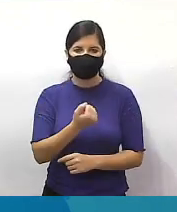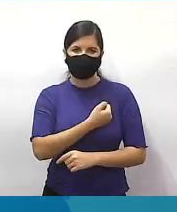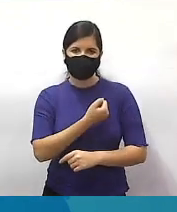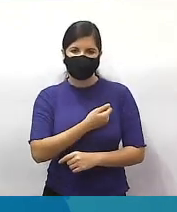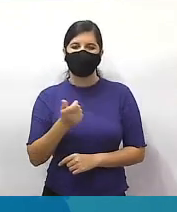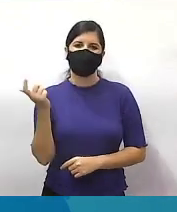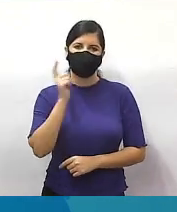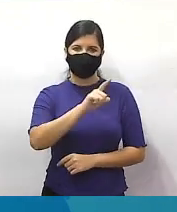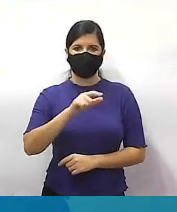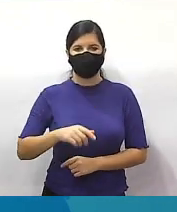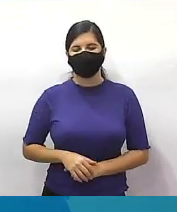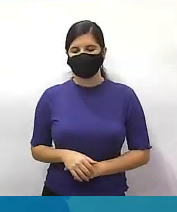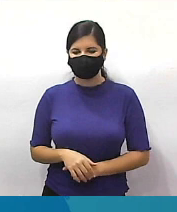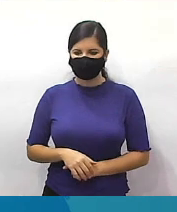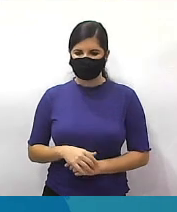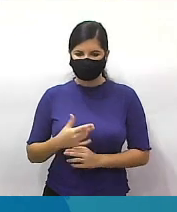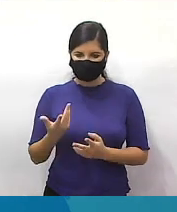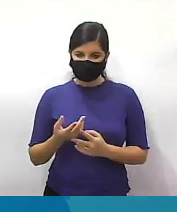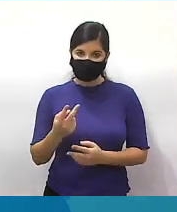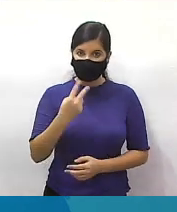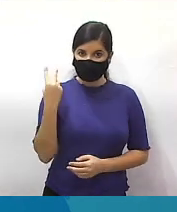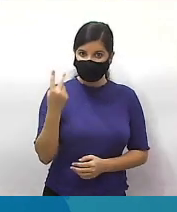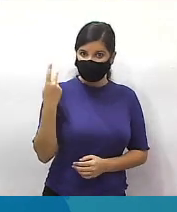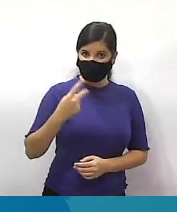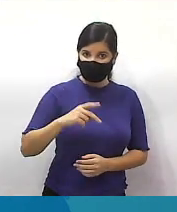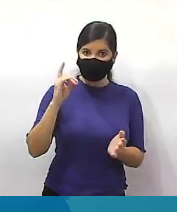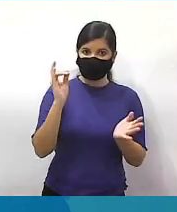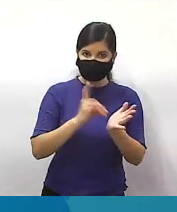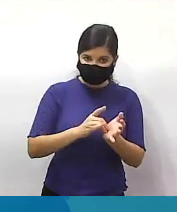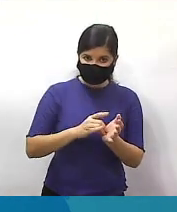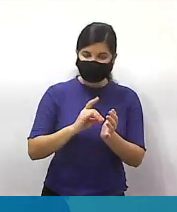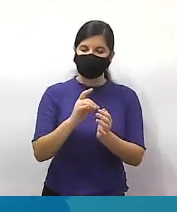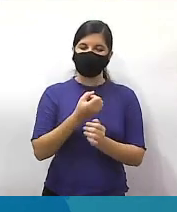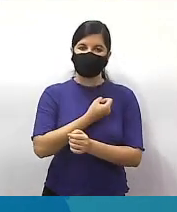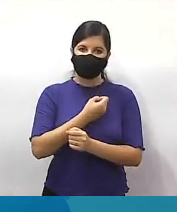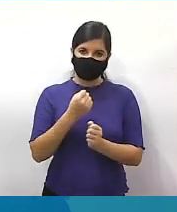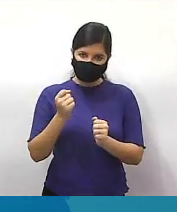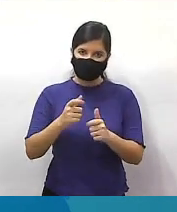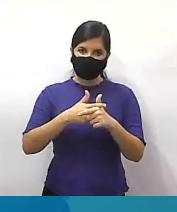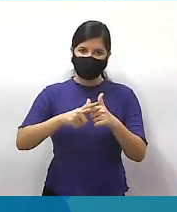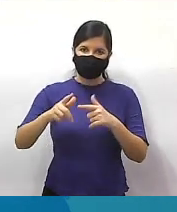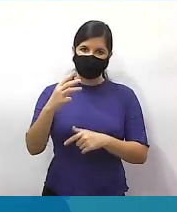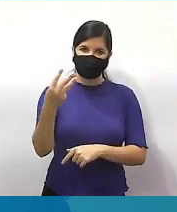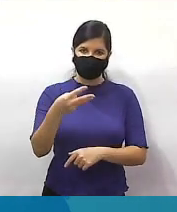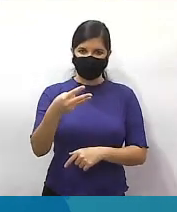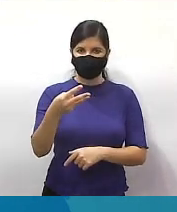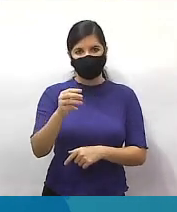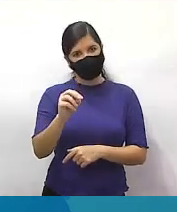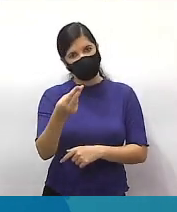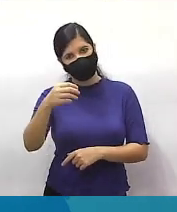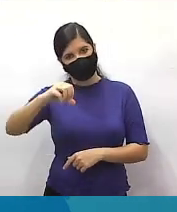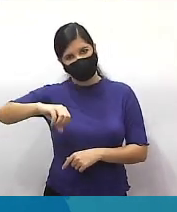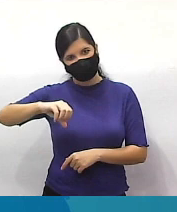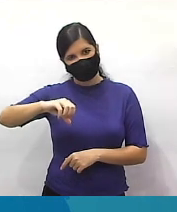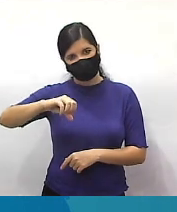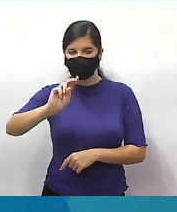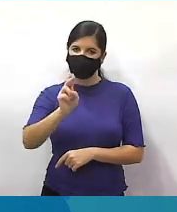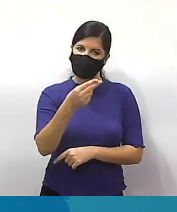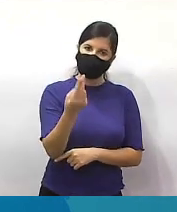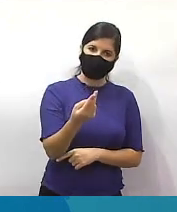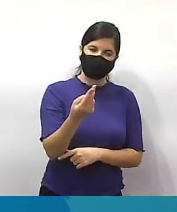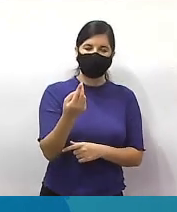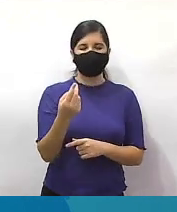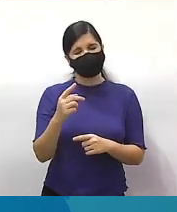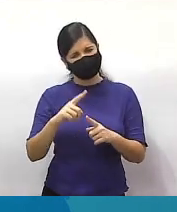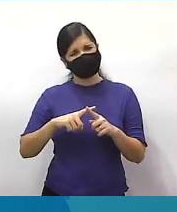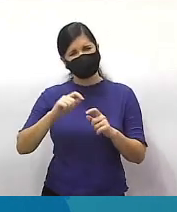será, tá? Então, os valores absolutos desse algarismo tem que ser divisível por 3 ou por 9, o múltiplo ao